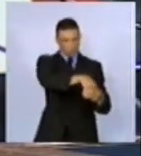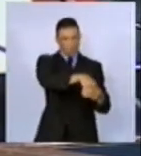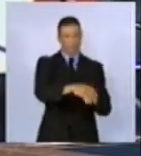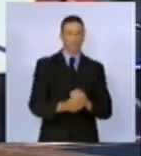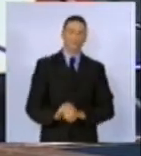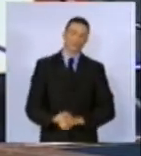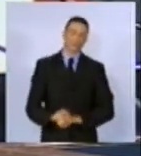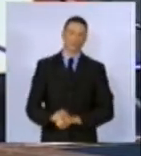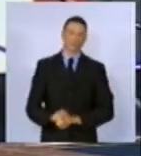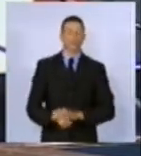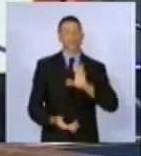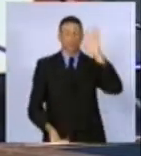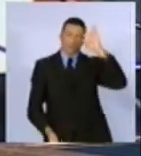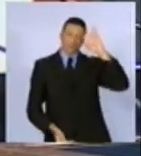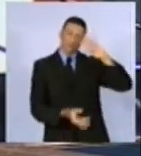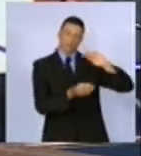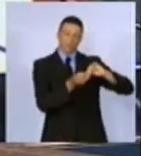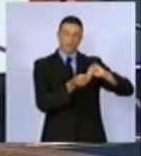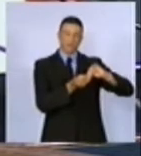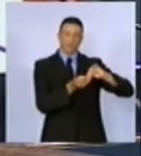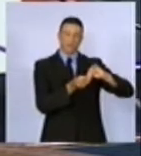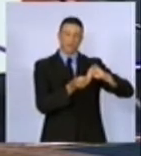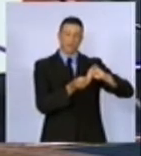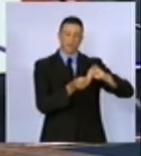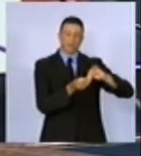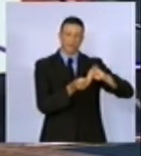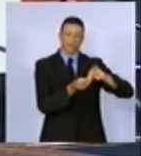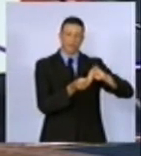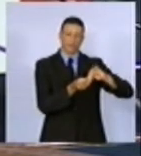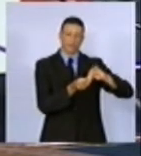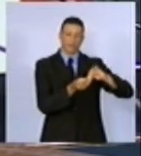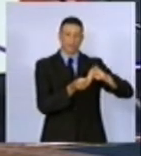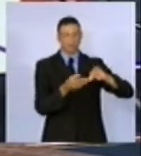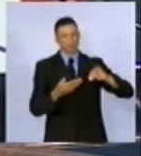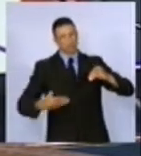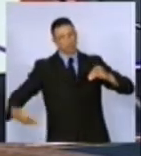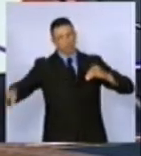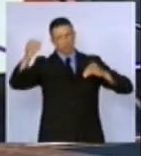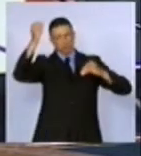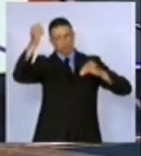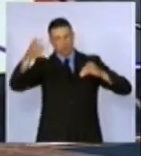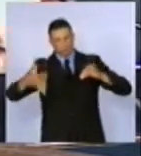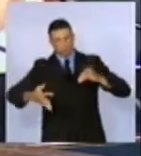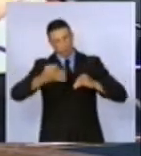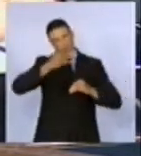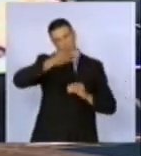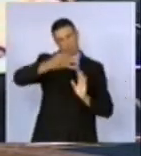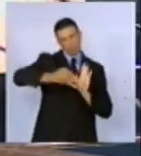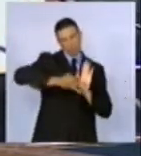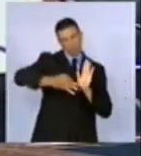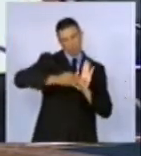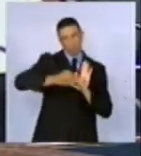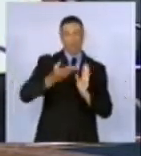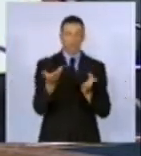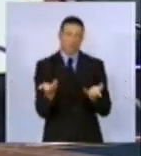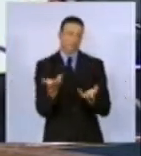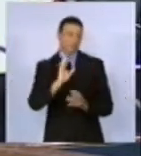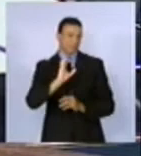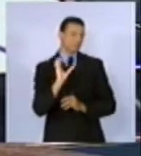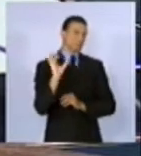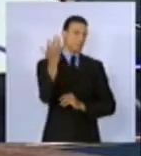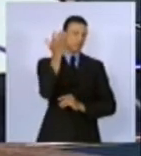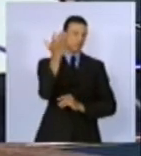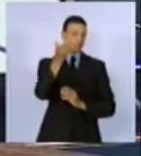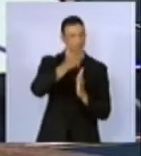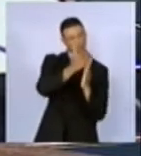enfim resumidamente a essas são as considerações que o teria que fazer certamente vamos levar